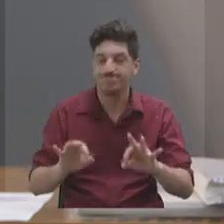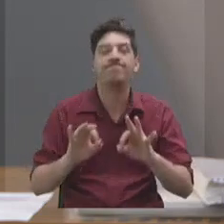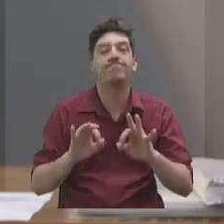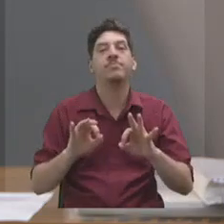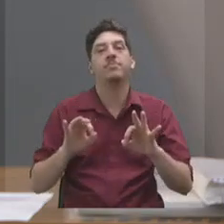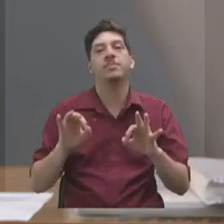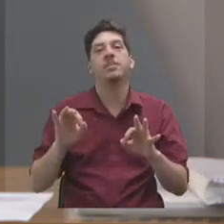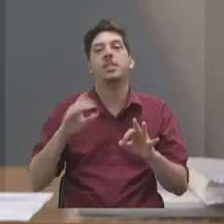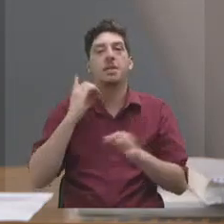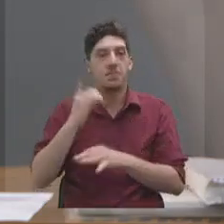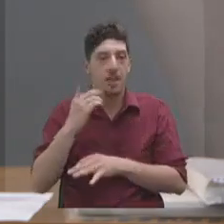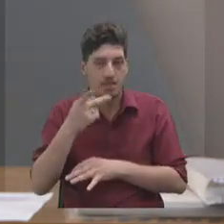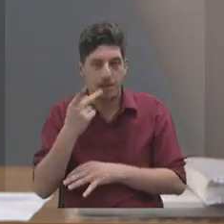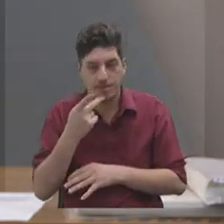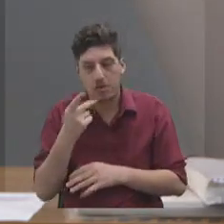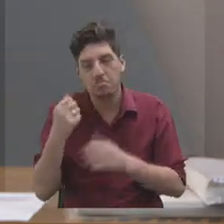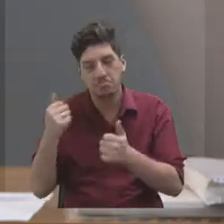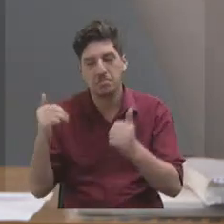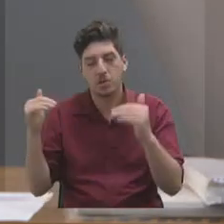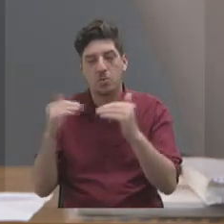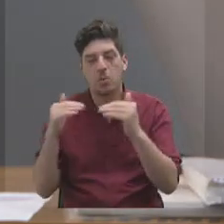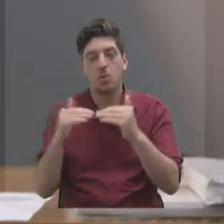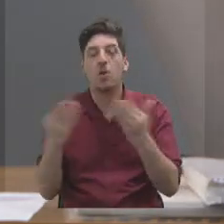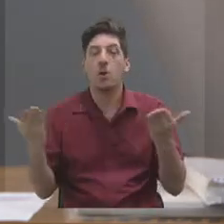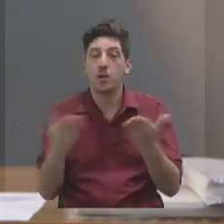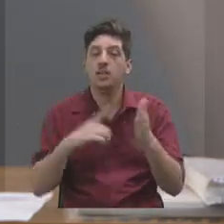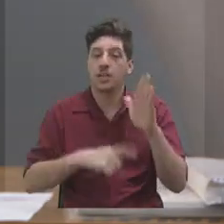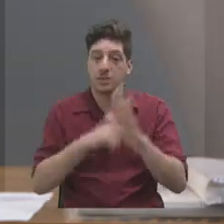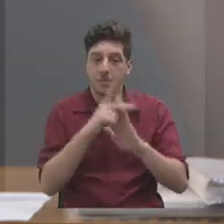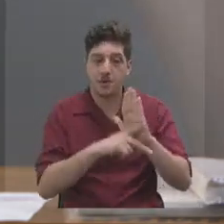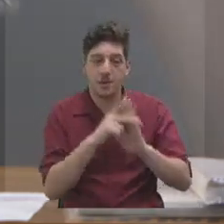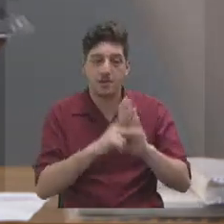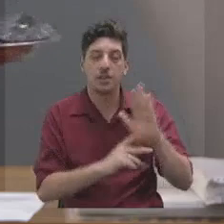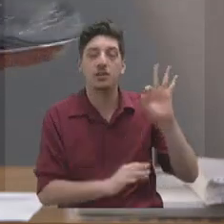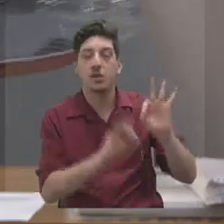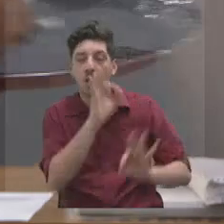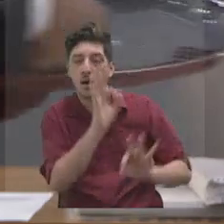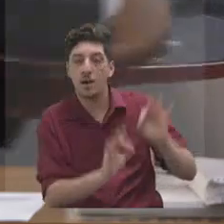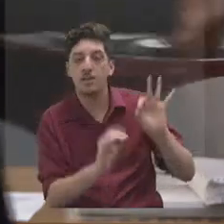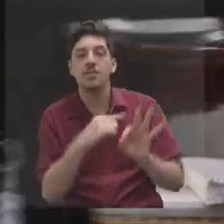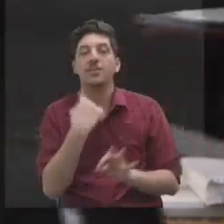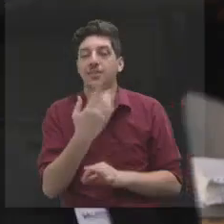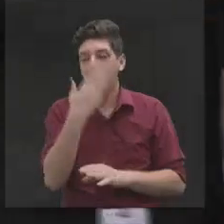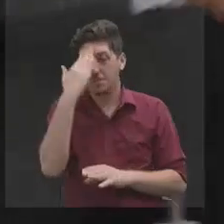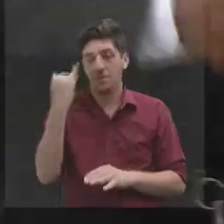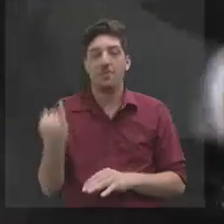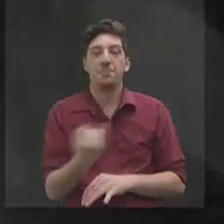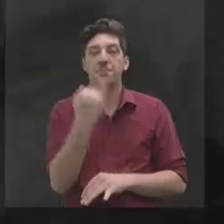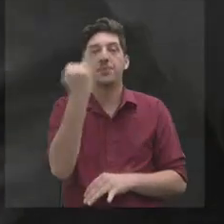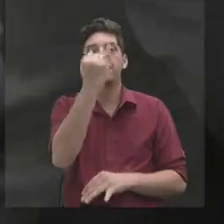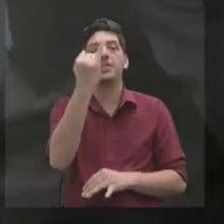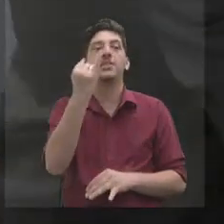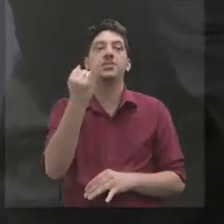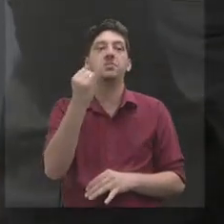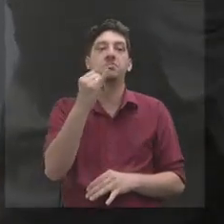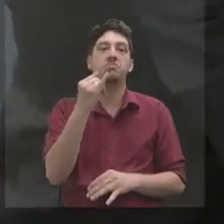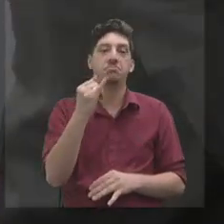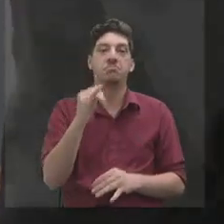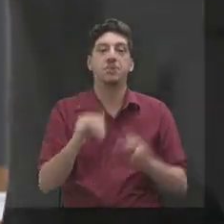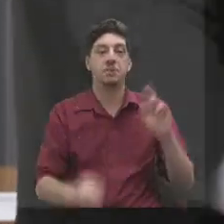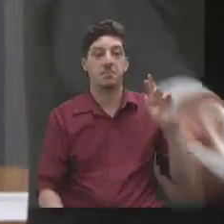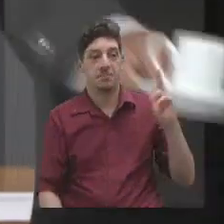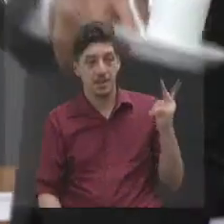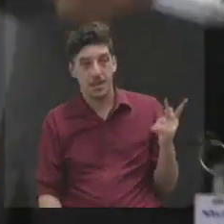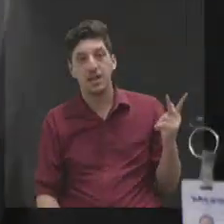trazida pelo Deputado a gente tem hoje não é um modelado né a gente sabe é o quão relevante também esse corredor né a ligação aqui Belo Horizonte até